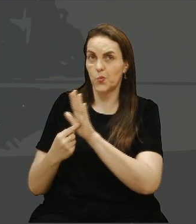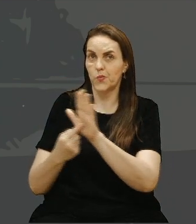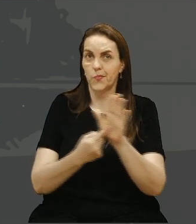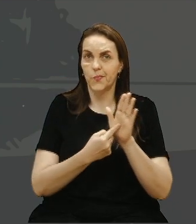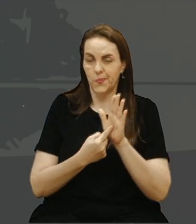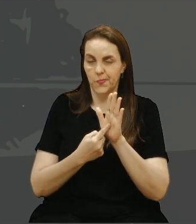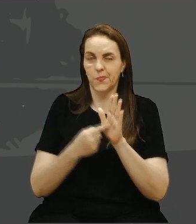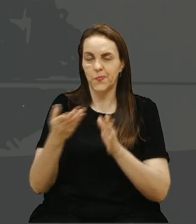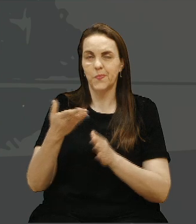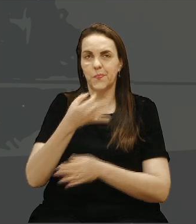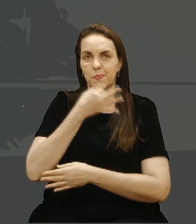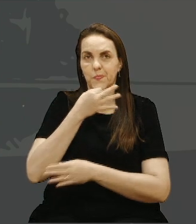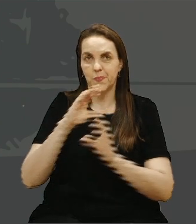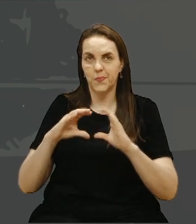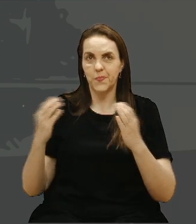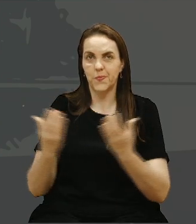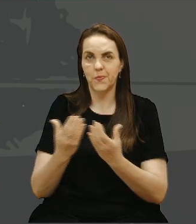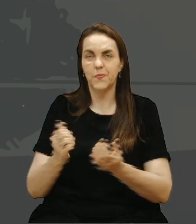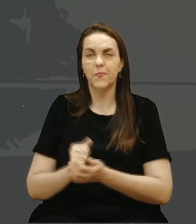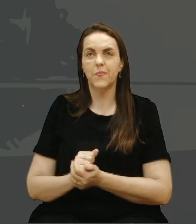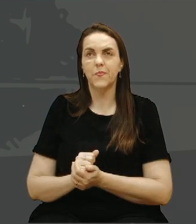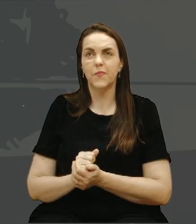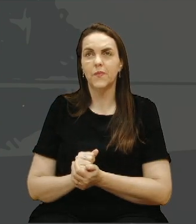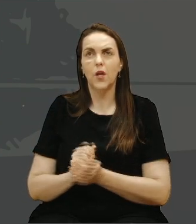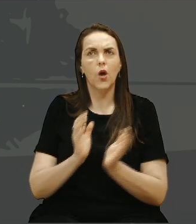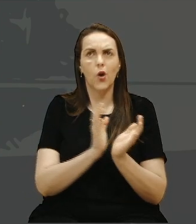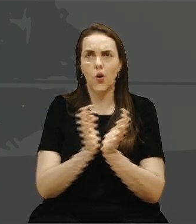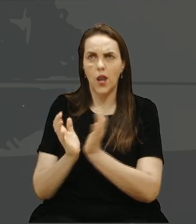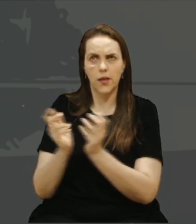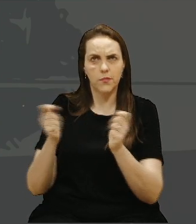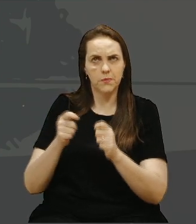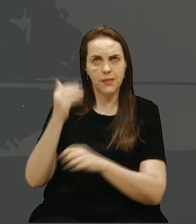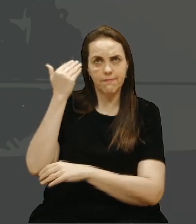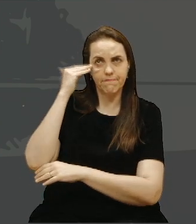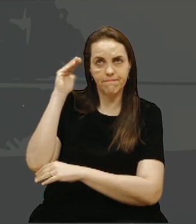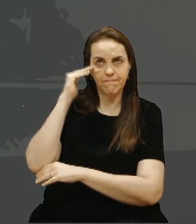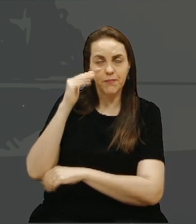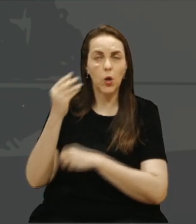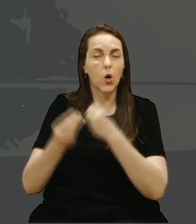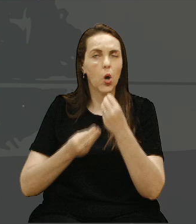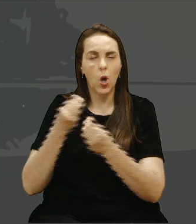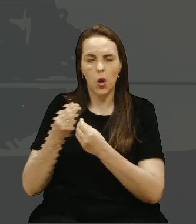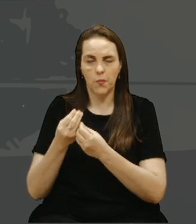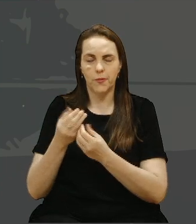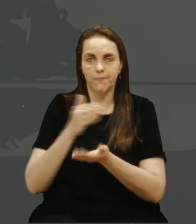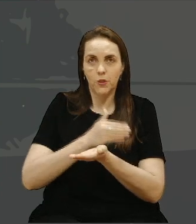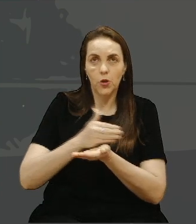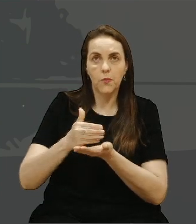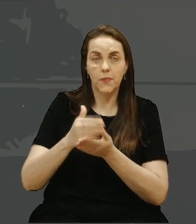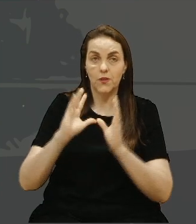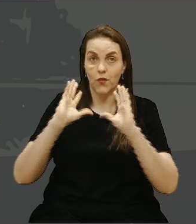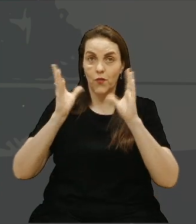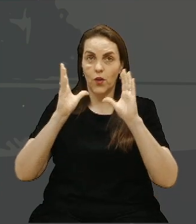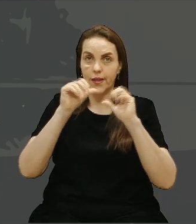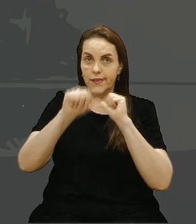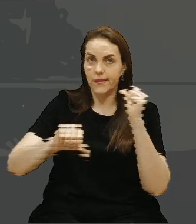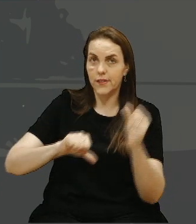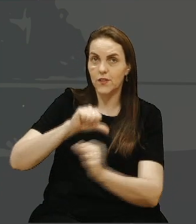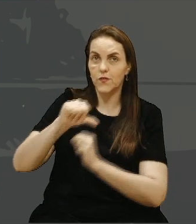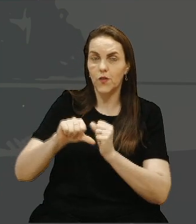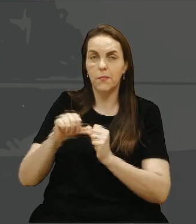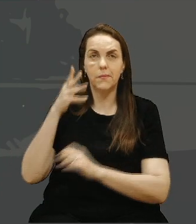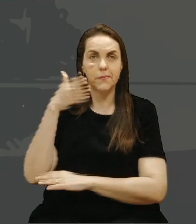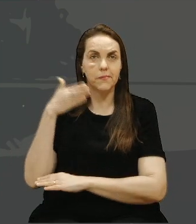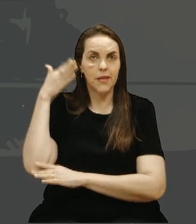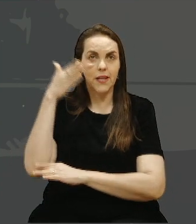comunidade caxiense para que os colegas possam entender. Então, o primeiro passo, né, deste projeto chamado Vôlei Transforma são as palestras nas